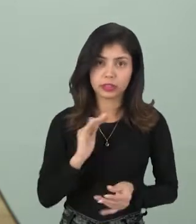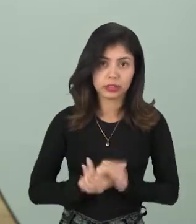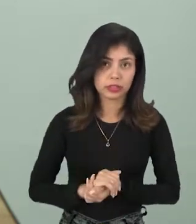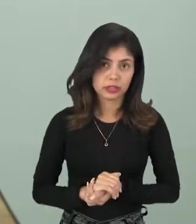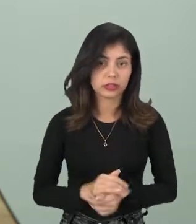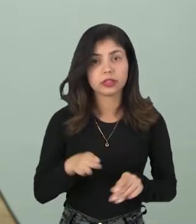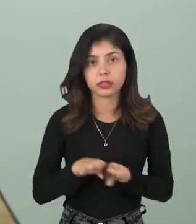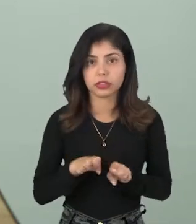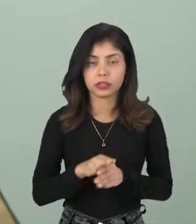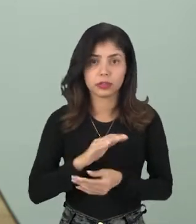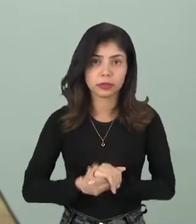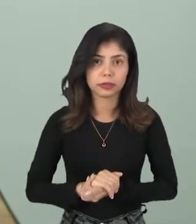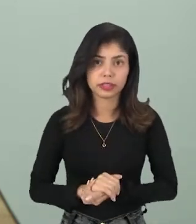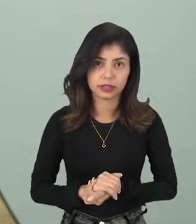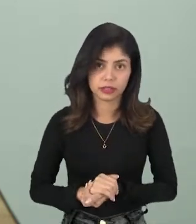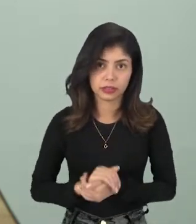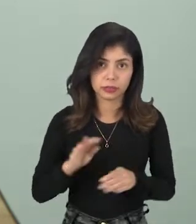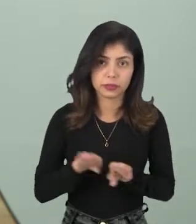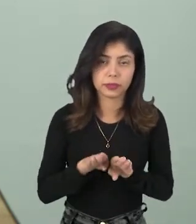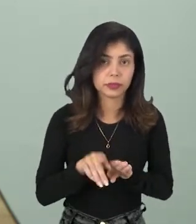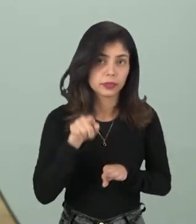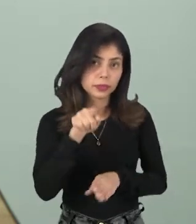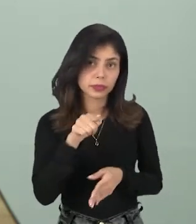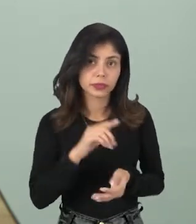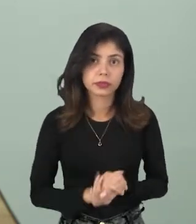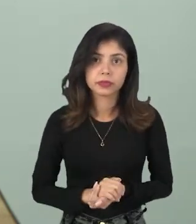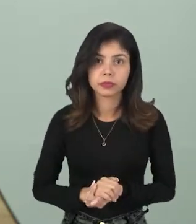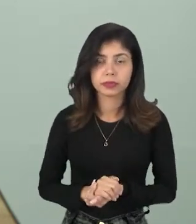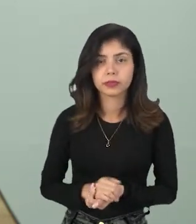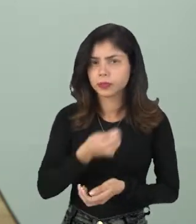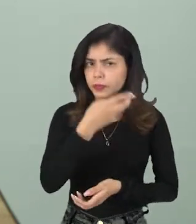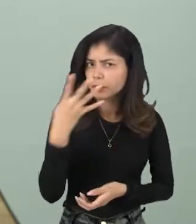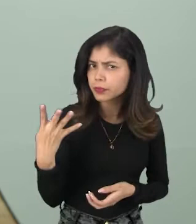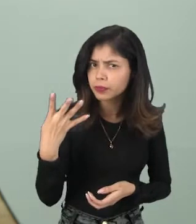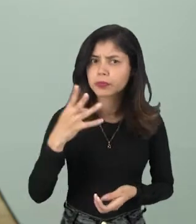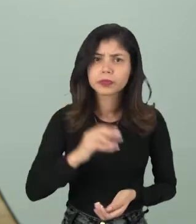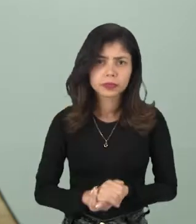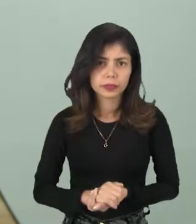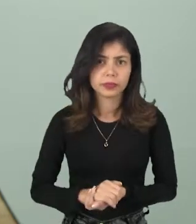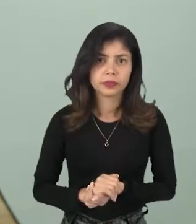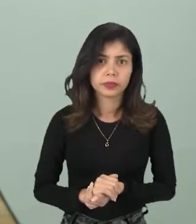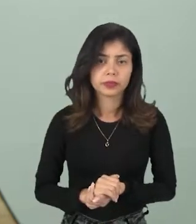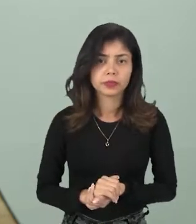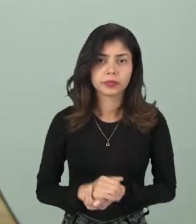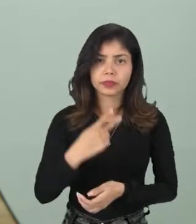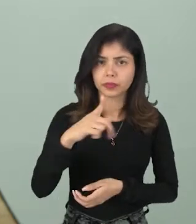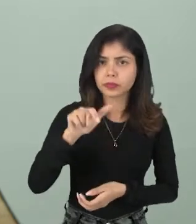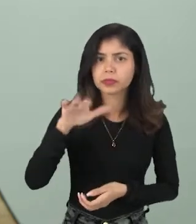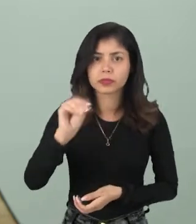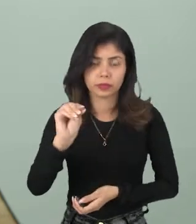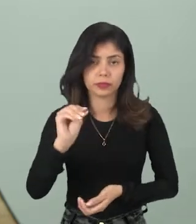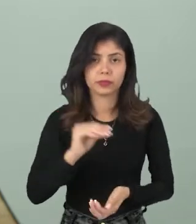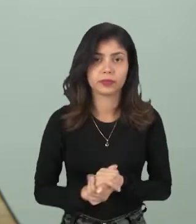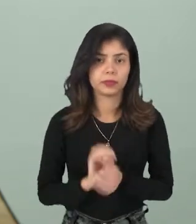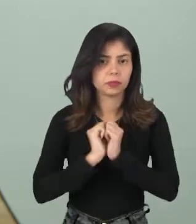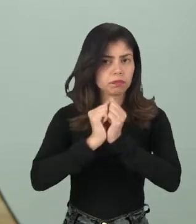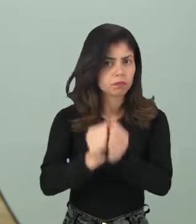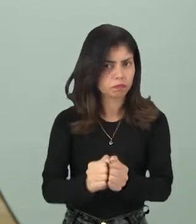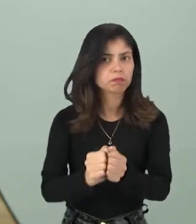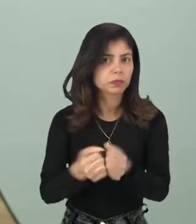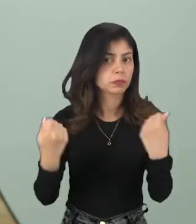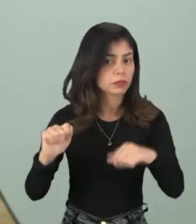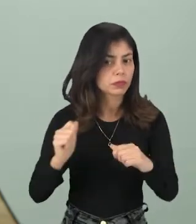o que que o problema quer saber o problema quer saber quantos bonecos os dois Paulo e Vinícius tem juntos